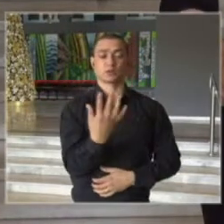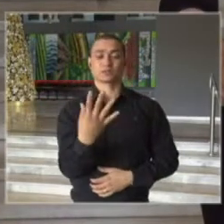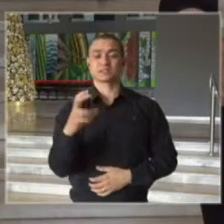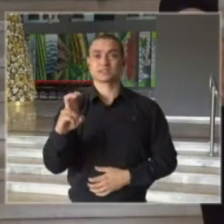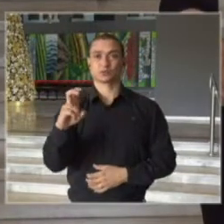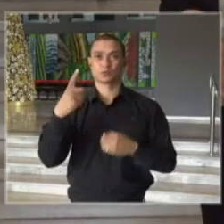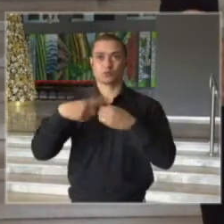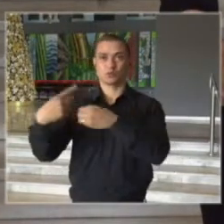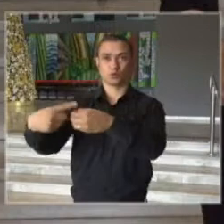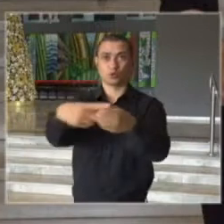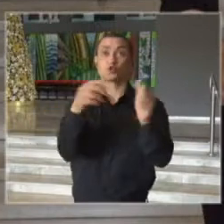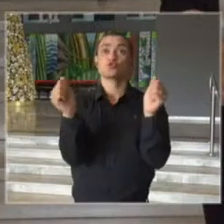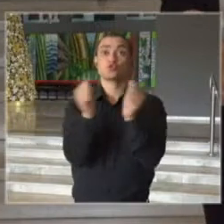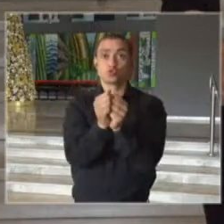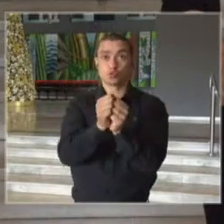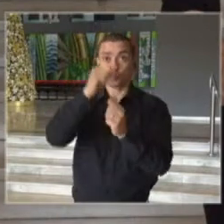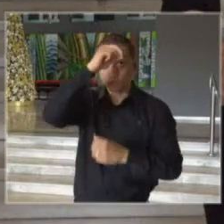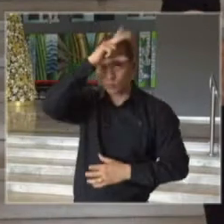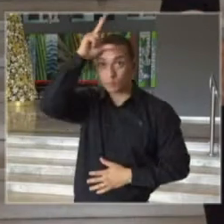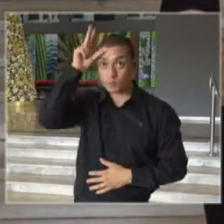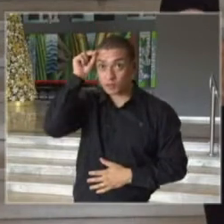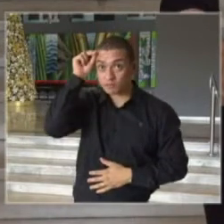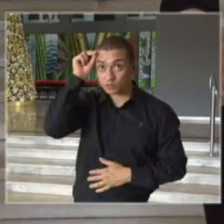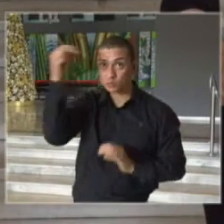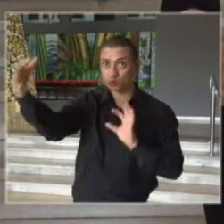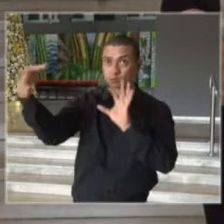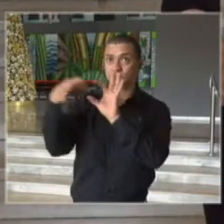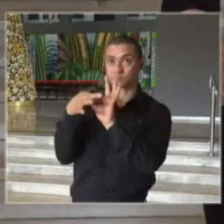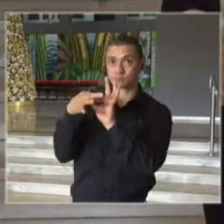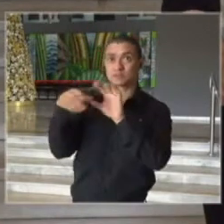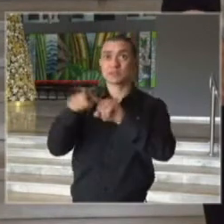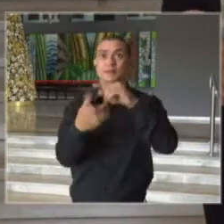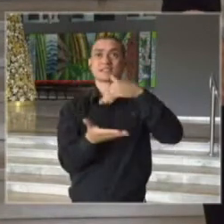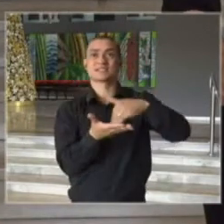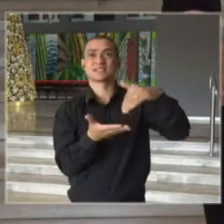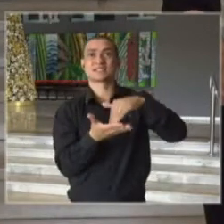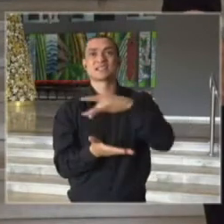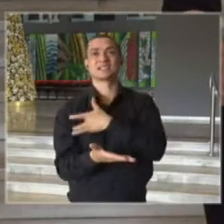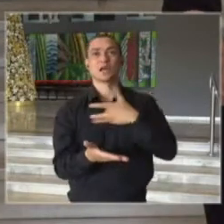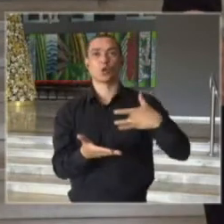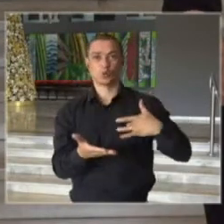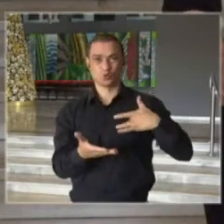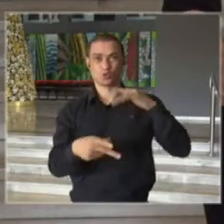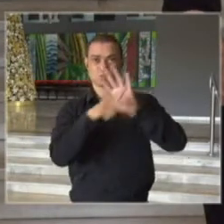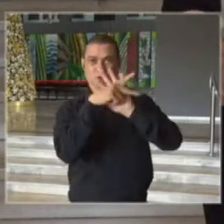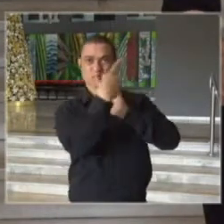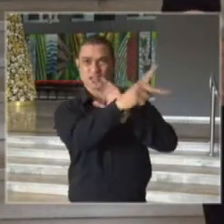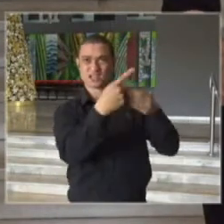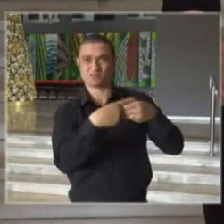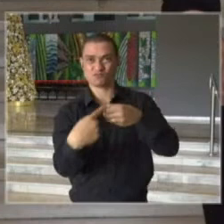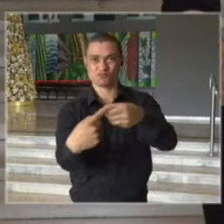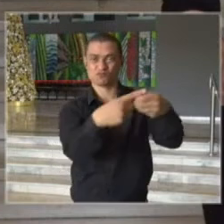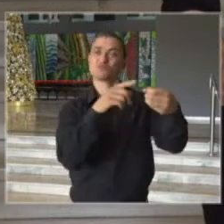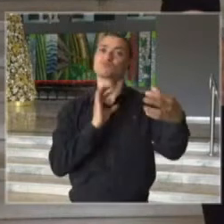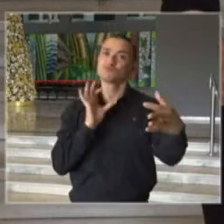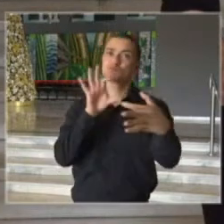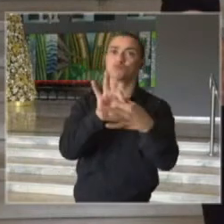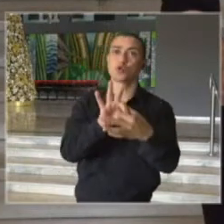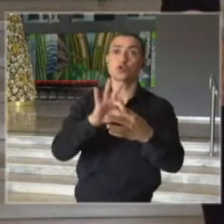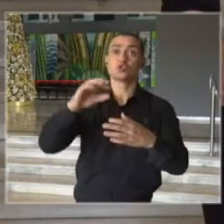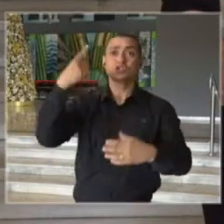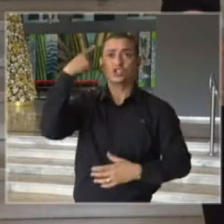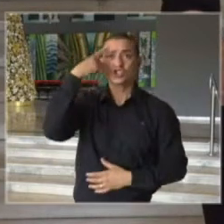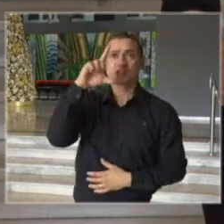de São Paulo, juntamente com as prefeituras municipais e com as secretarias de saúde dos municípios, 10